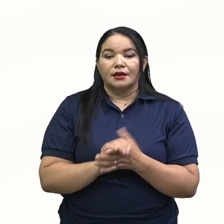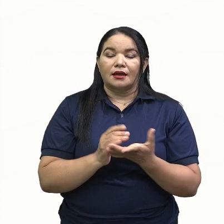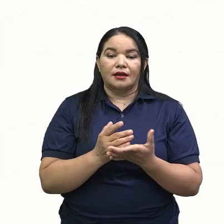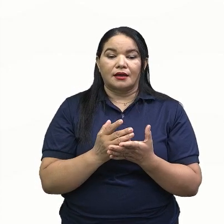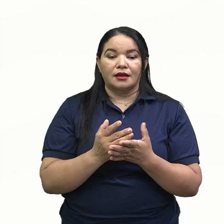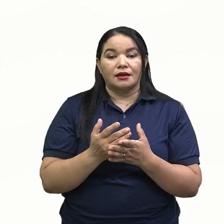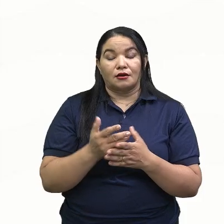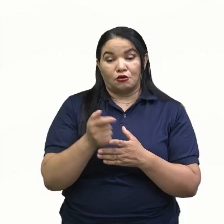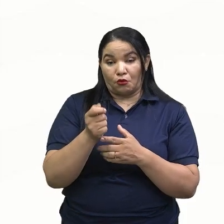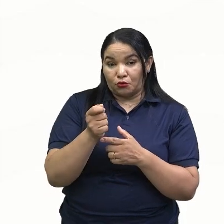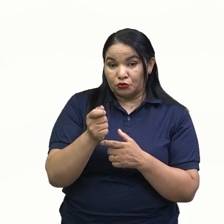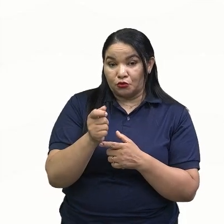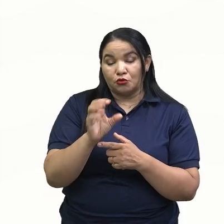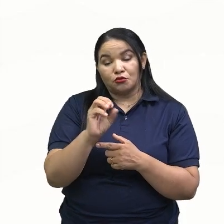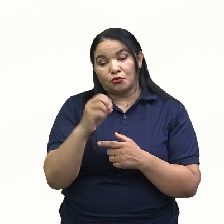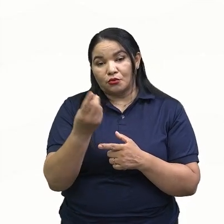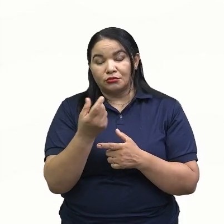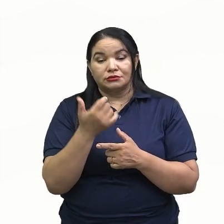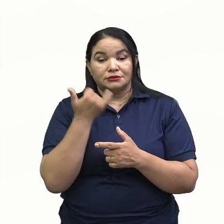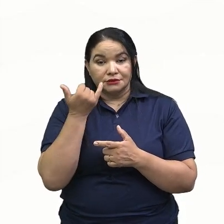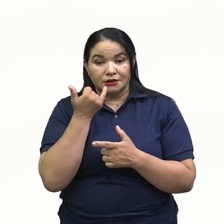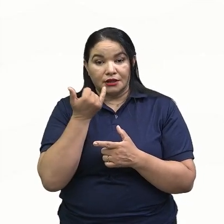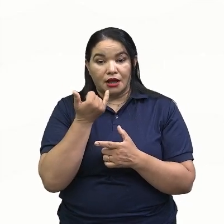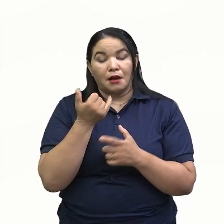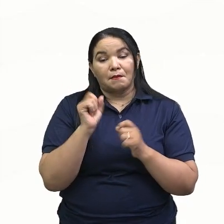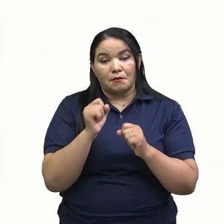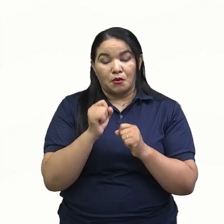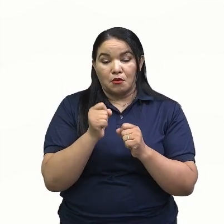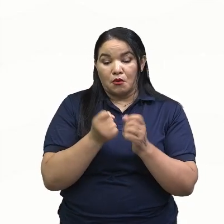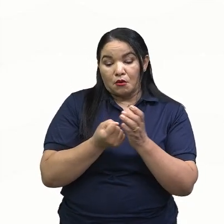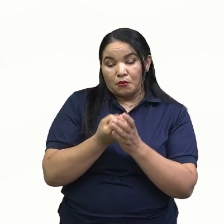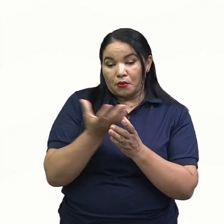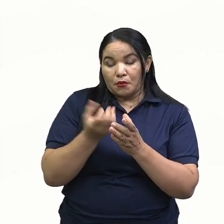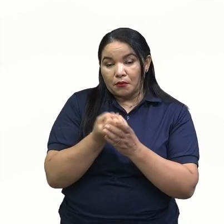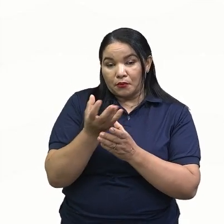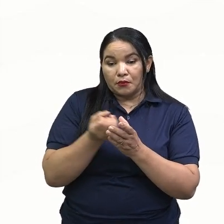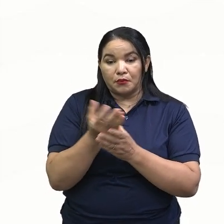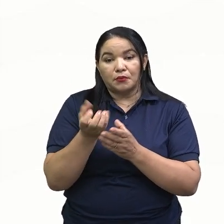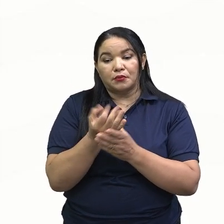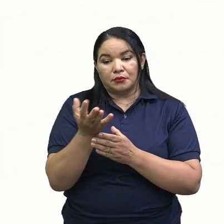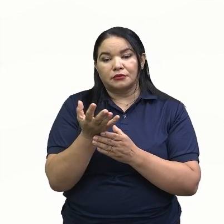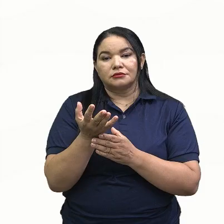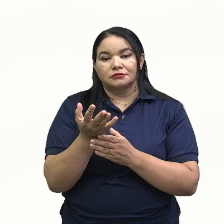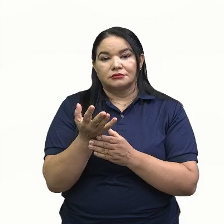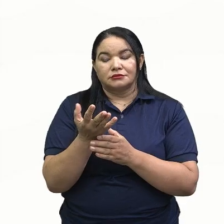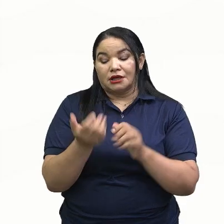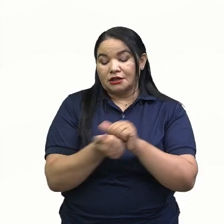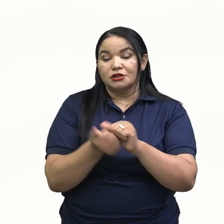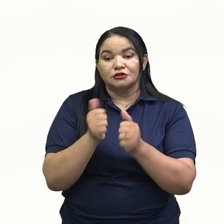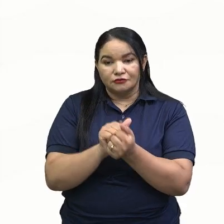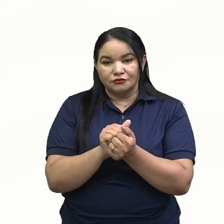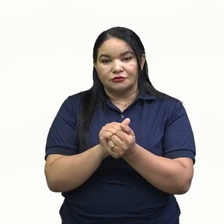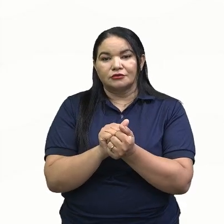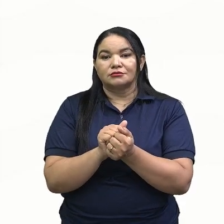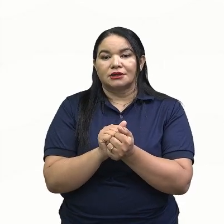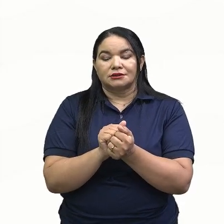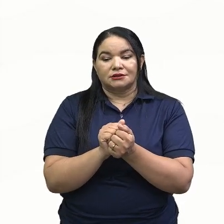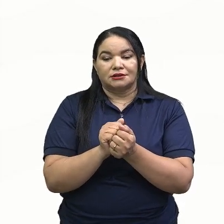ou um celular. Logo, uma bateria transforma energia química em